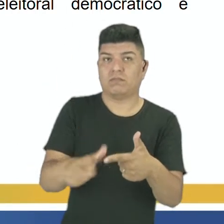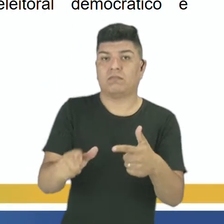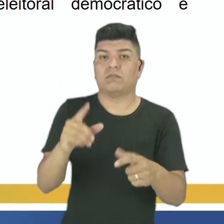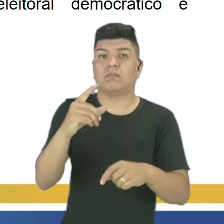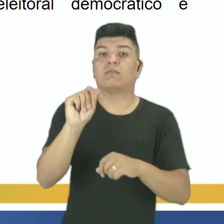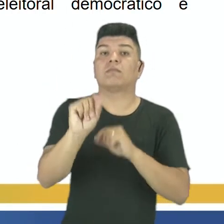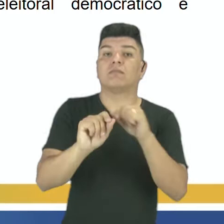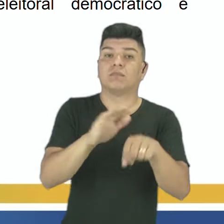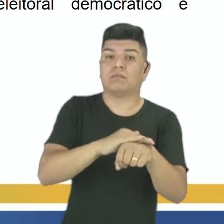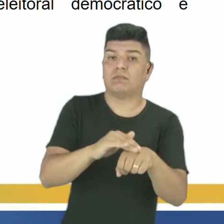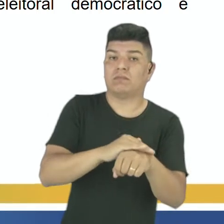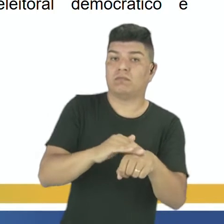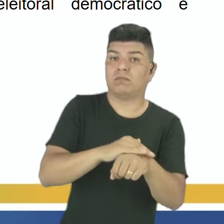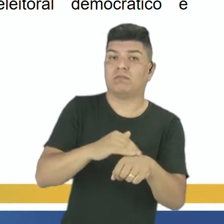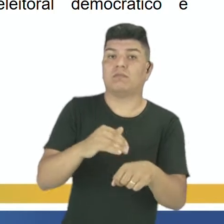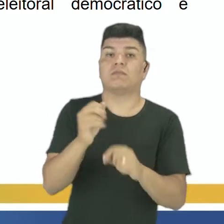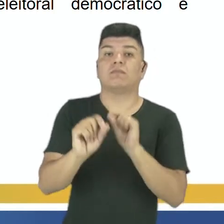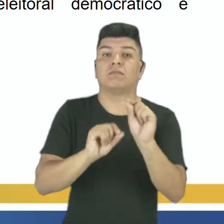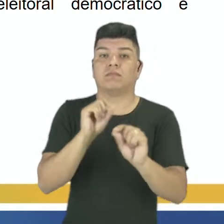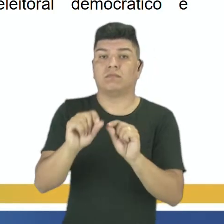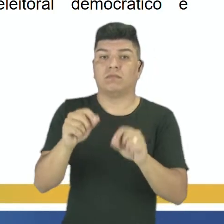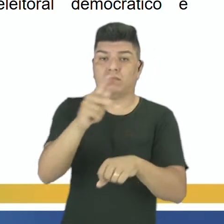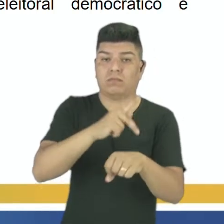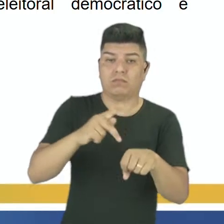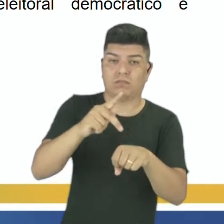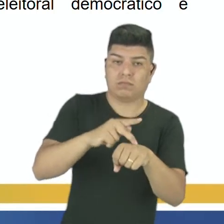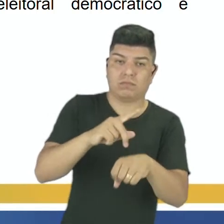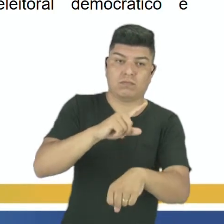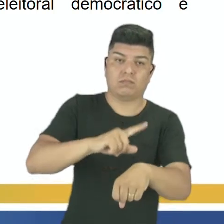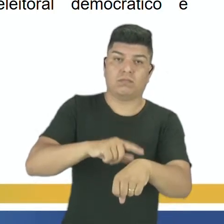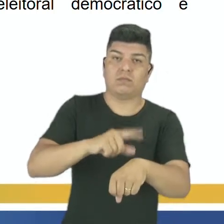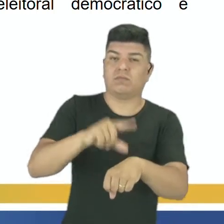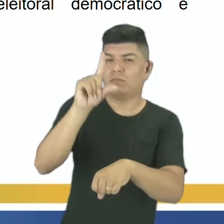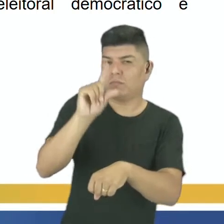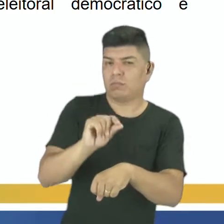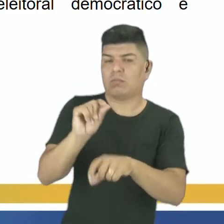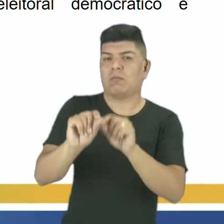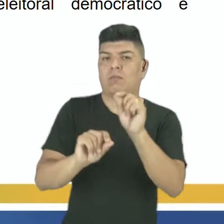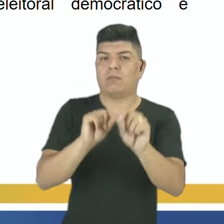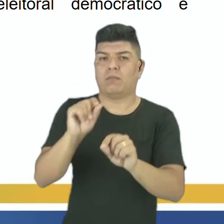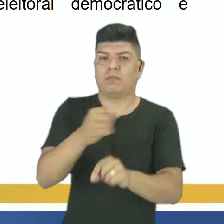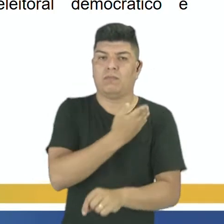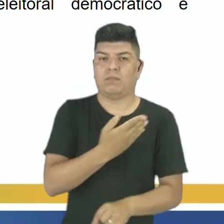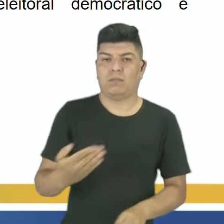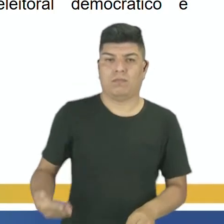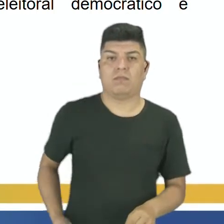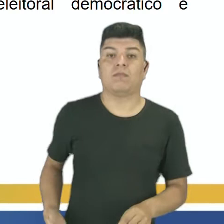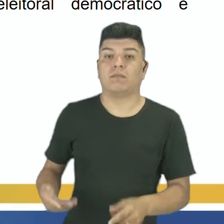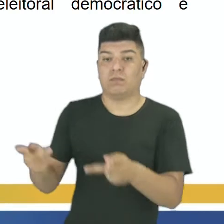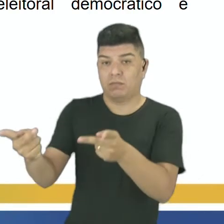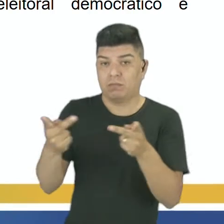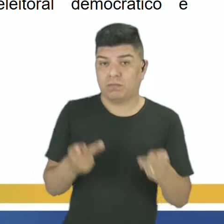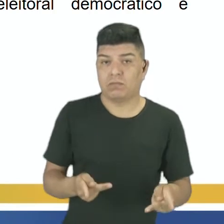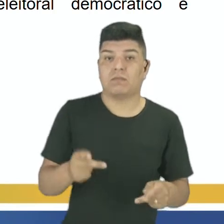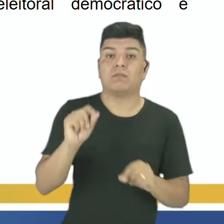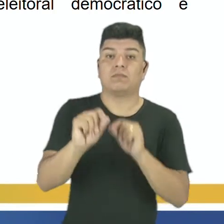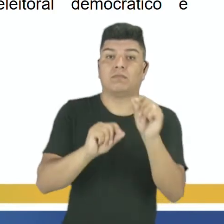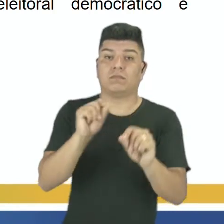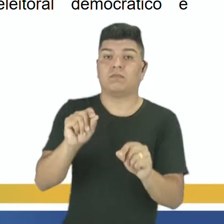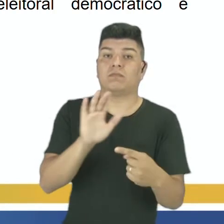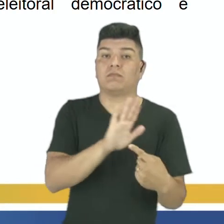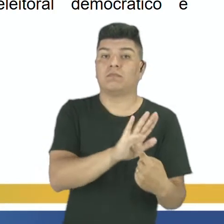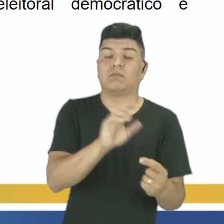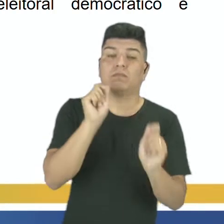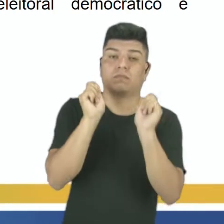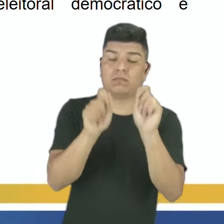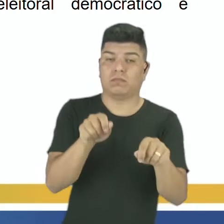debate polarizado. O país corre contra o tempo. Diferentes instituições públicas convocam debates sobre medidas que